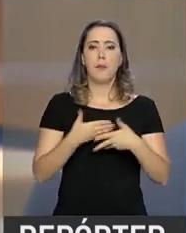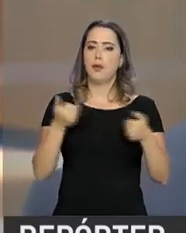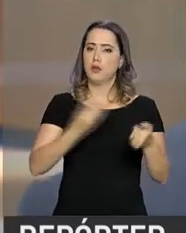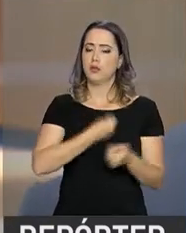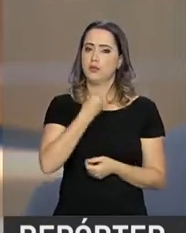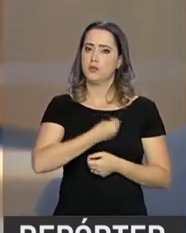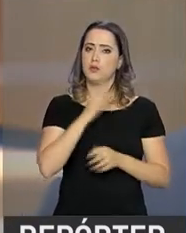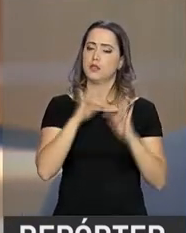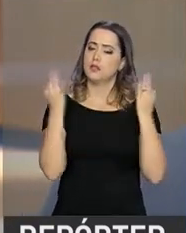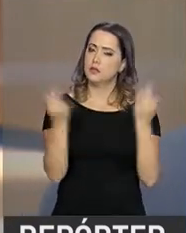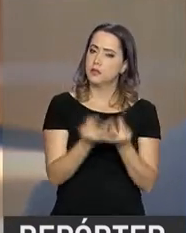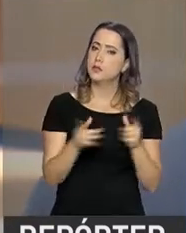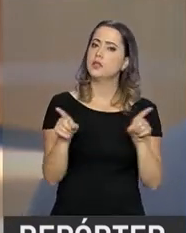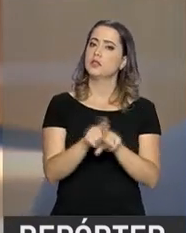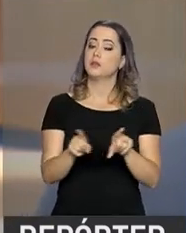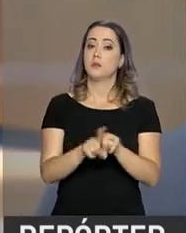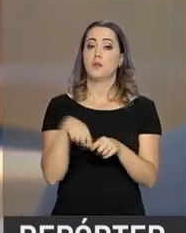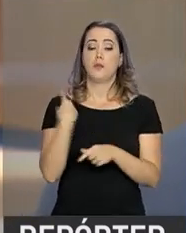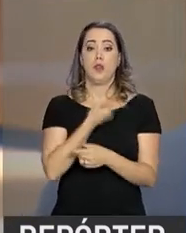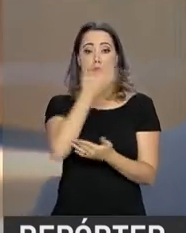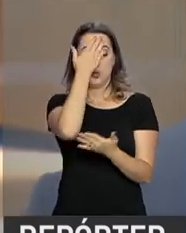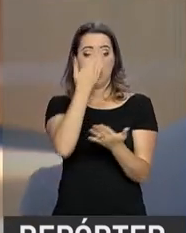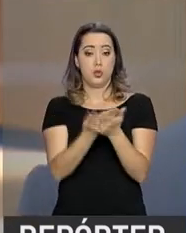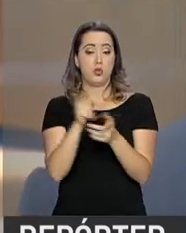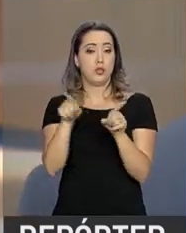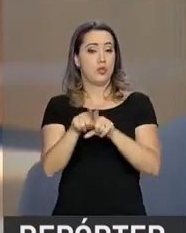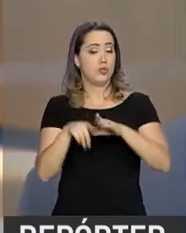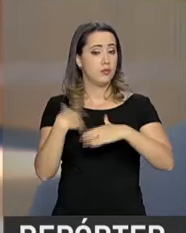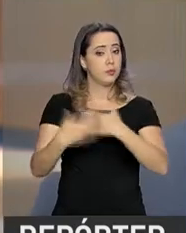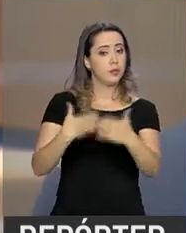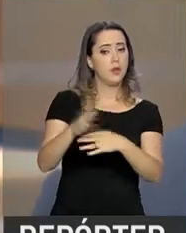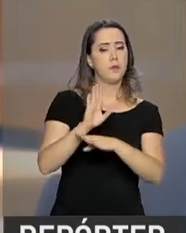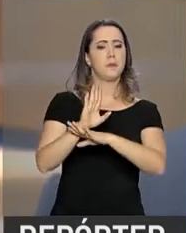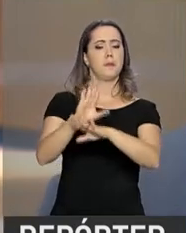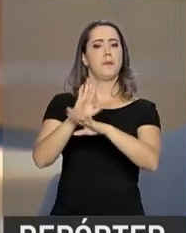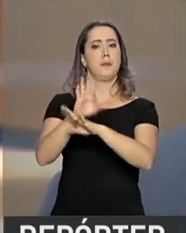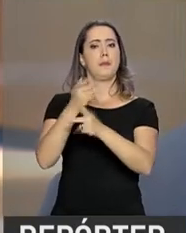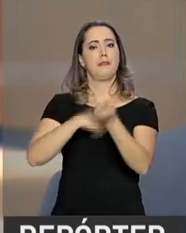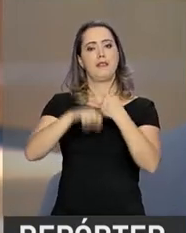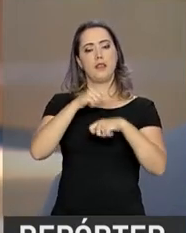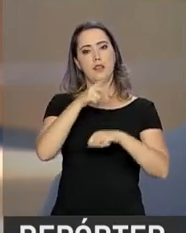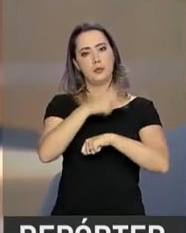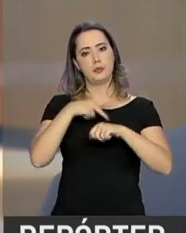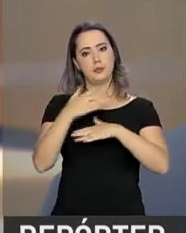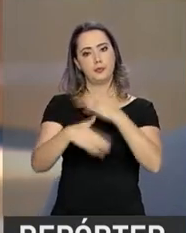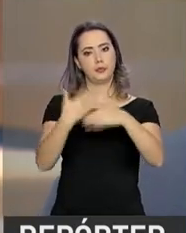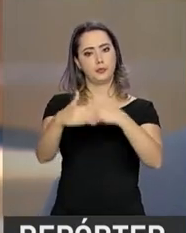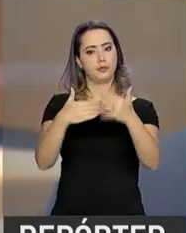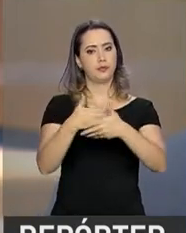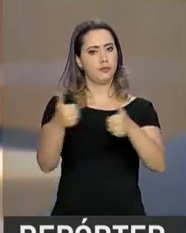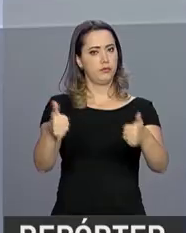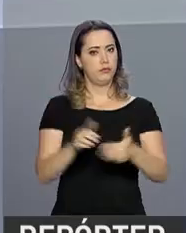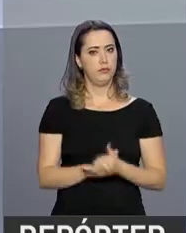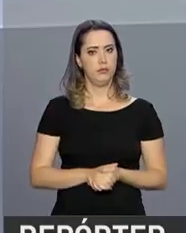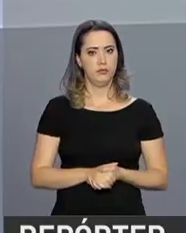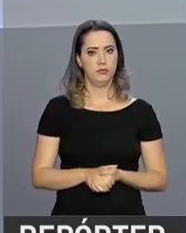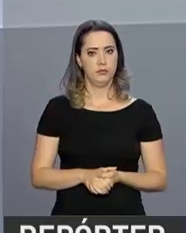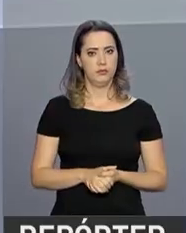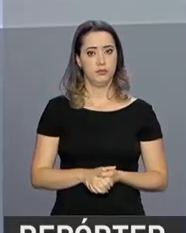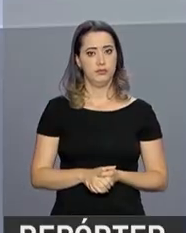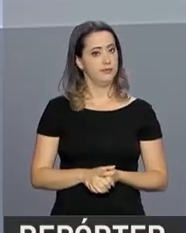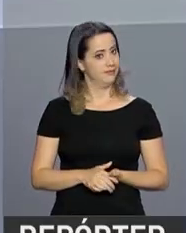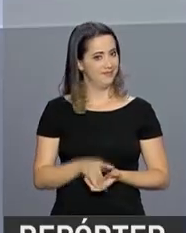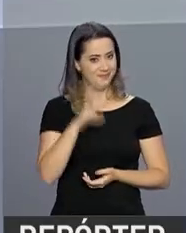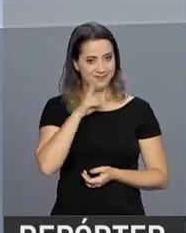qualidade de vida, da sua família. E aí a gente acredita que isso também ajuda a economia do país a se desenvolver.